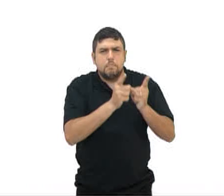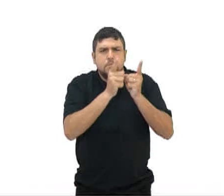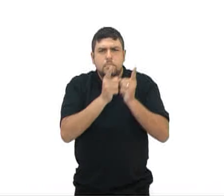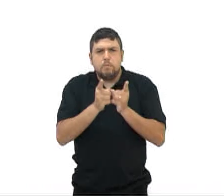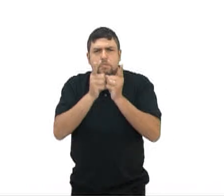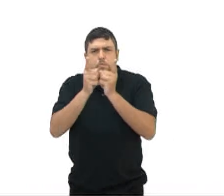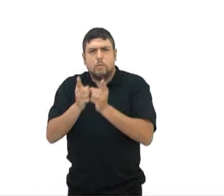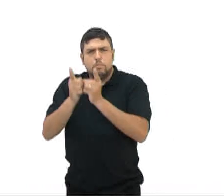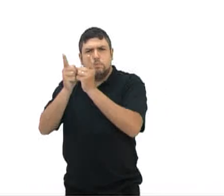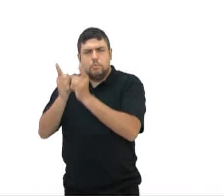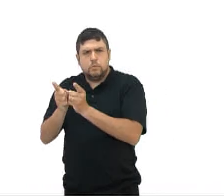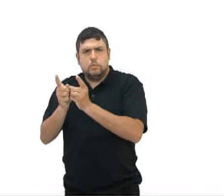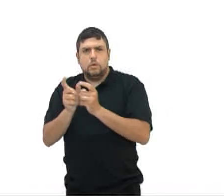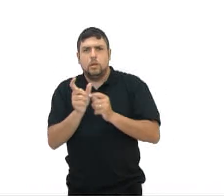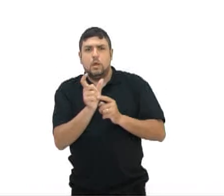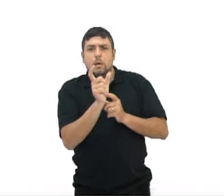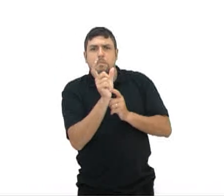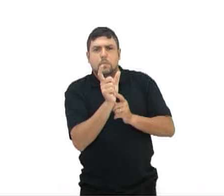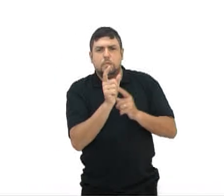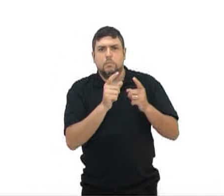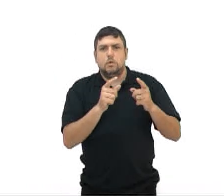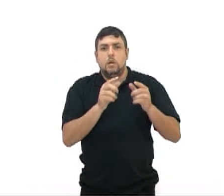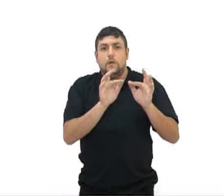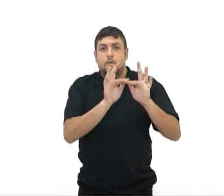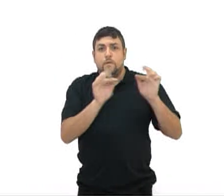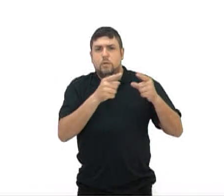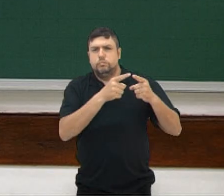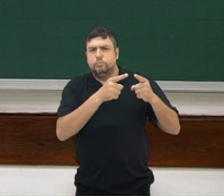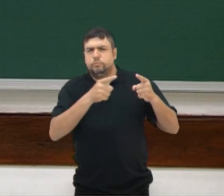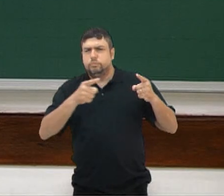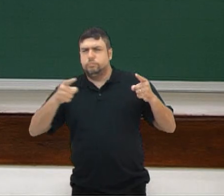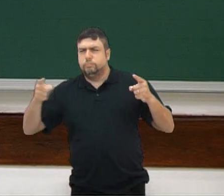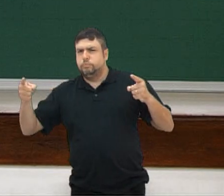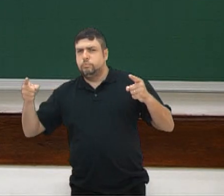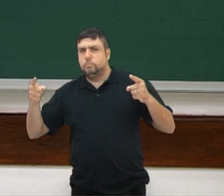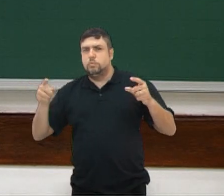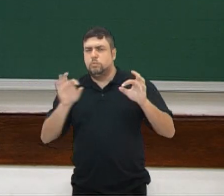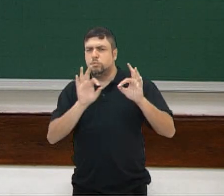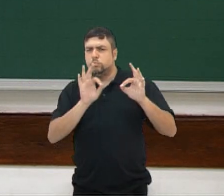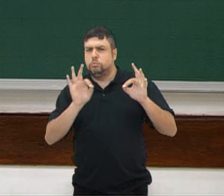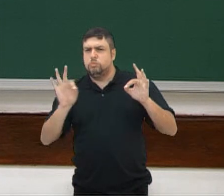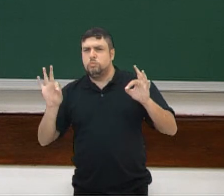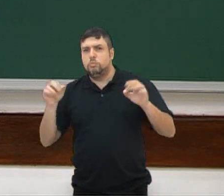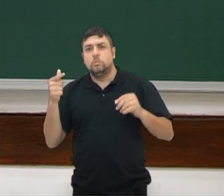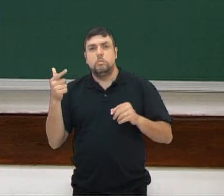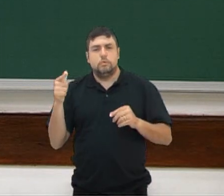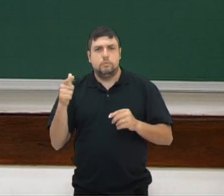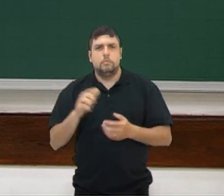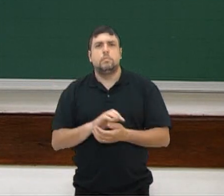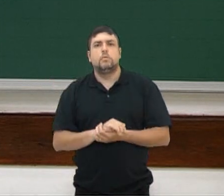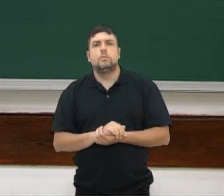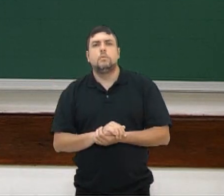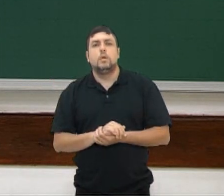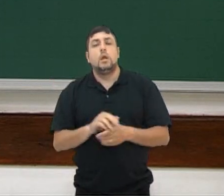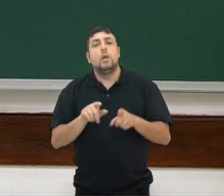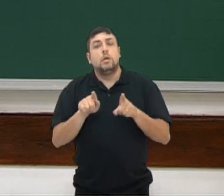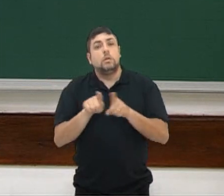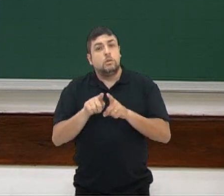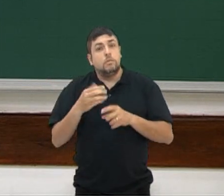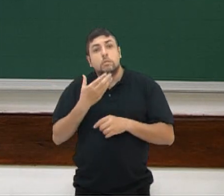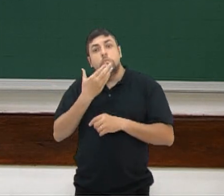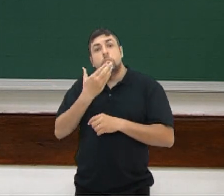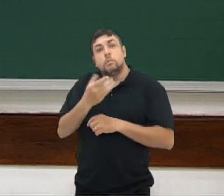Ele fala palavrinhas curtas, não períodos muito compostos, né? E depois eu pedi que você descobrisse, né,